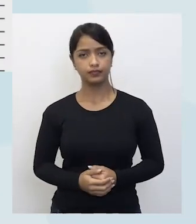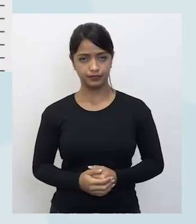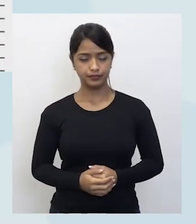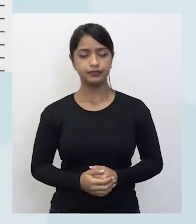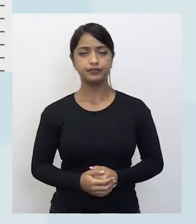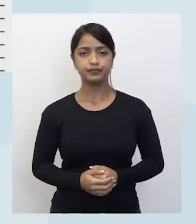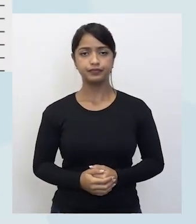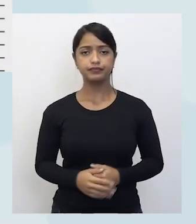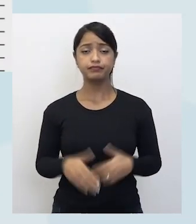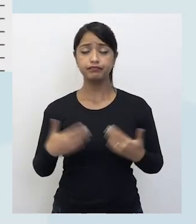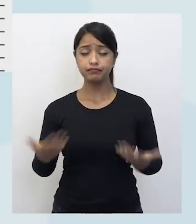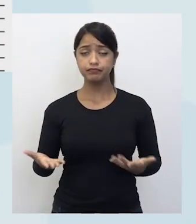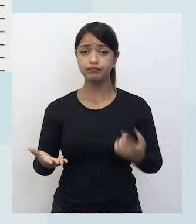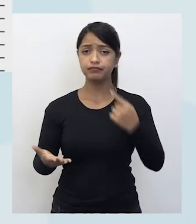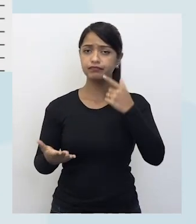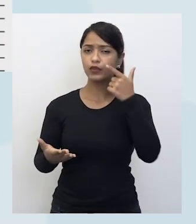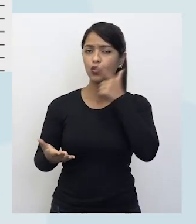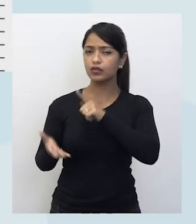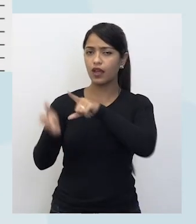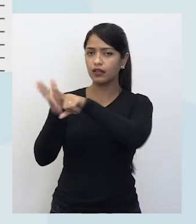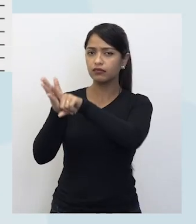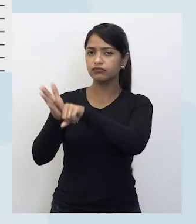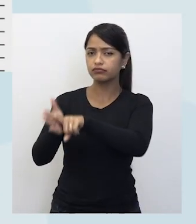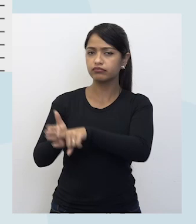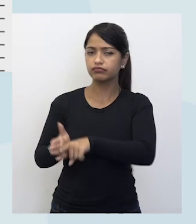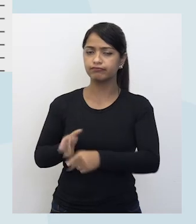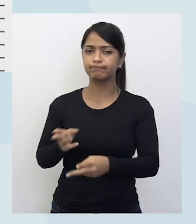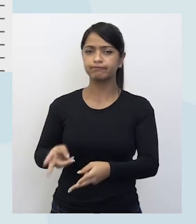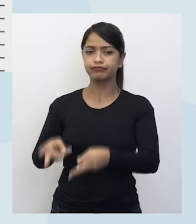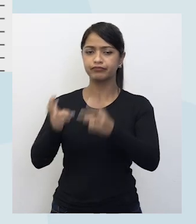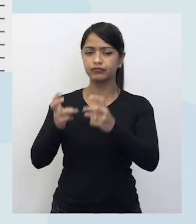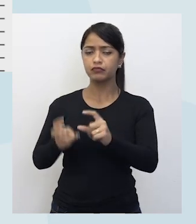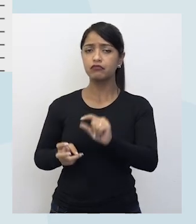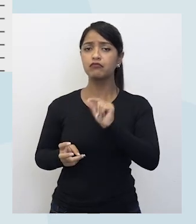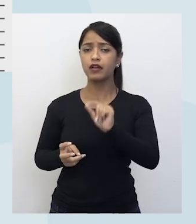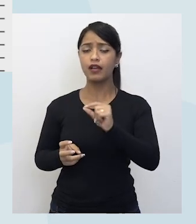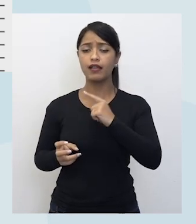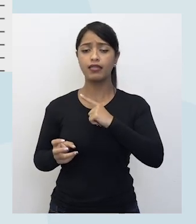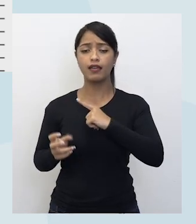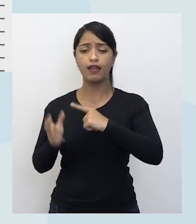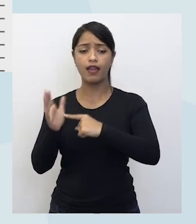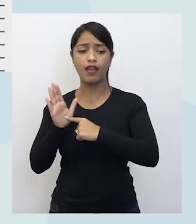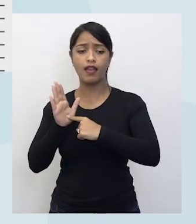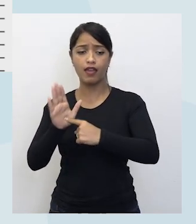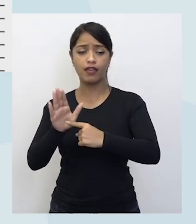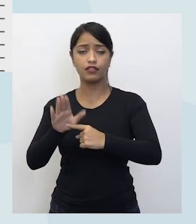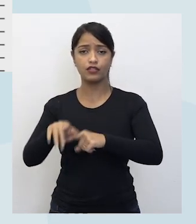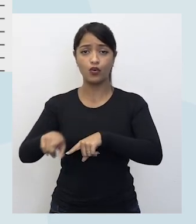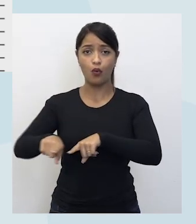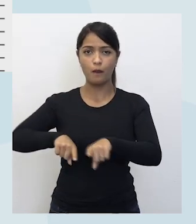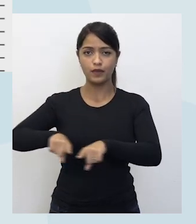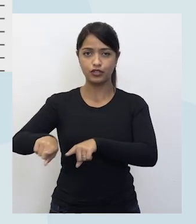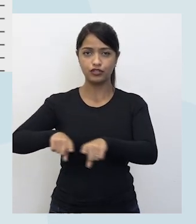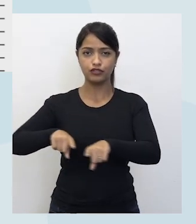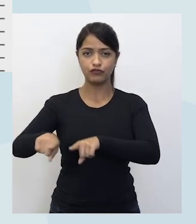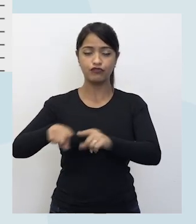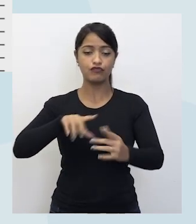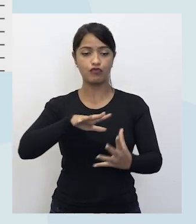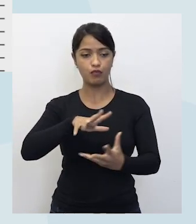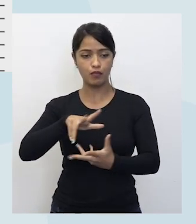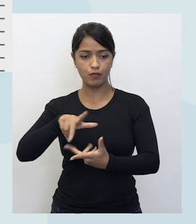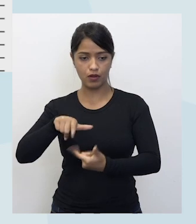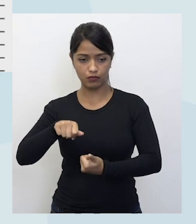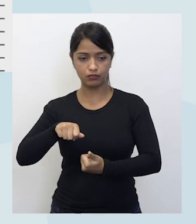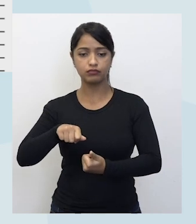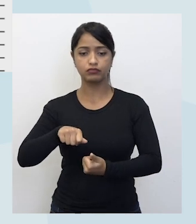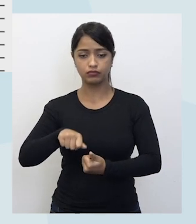os dados, a gente consegue observar, por exemplo, o índice de competitividade global. Esse índice, ele está